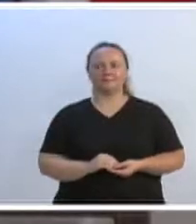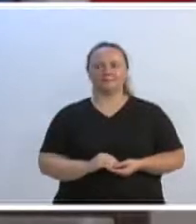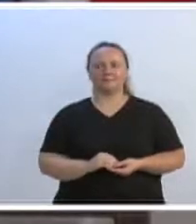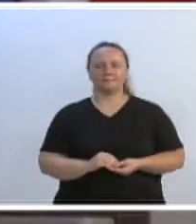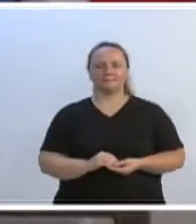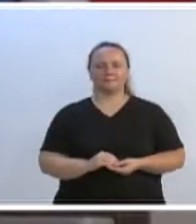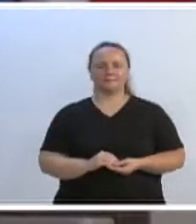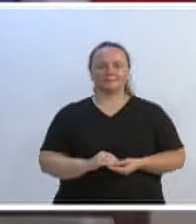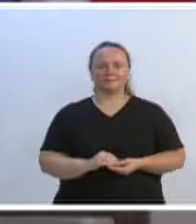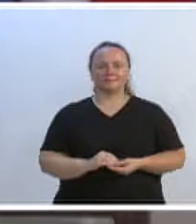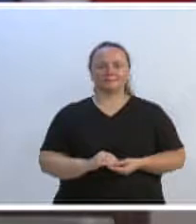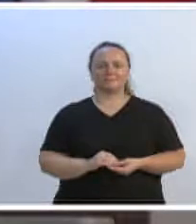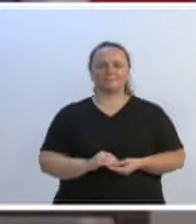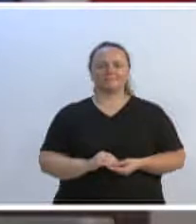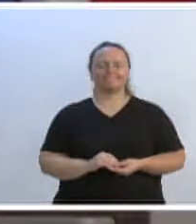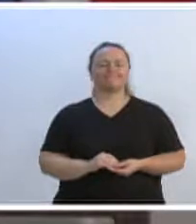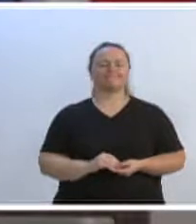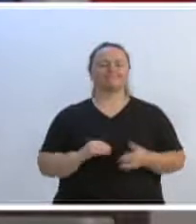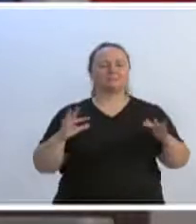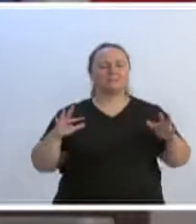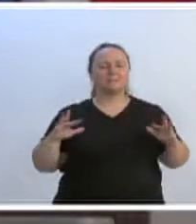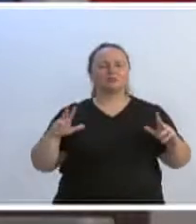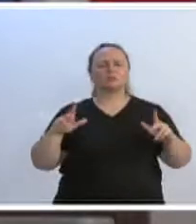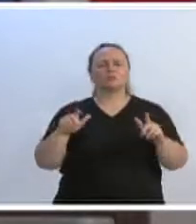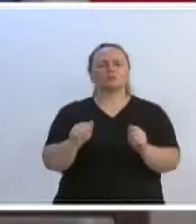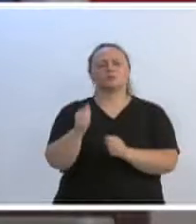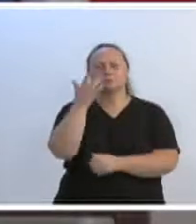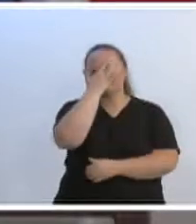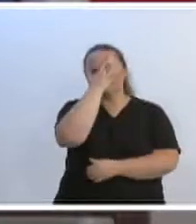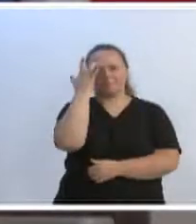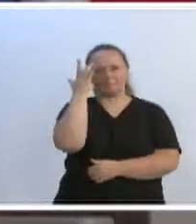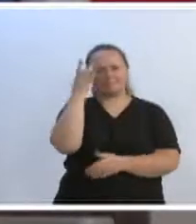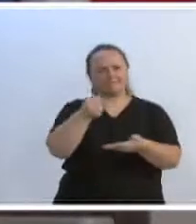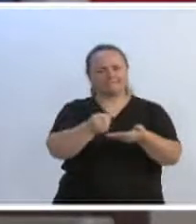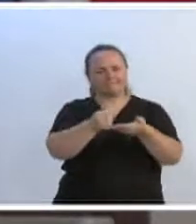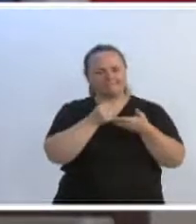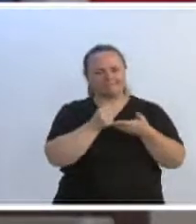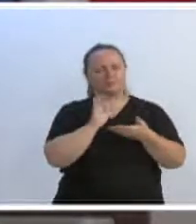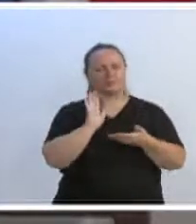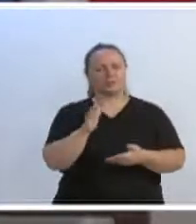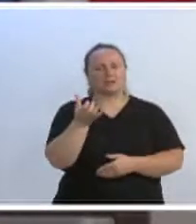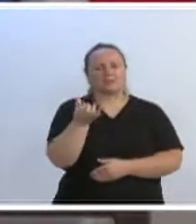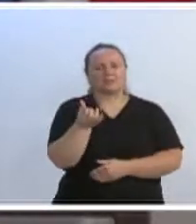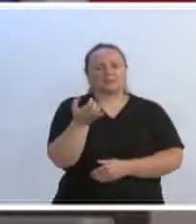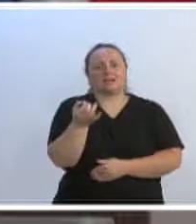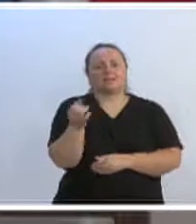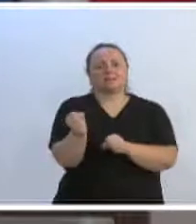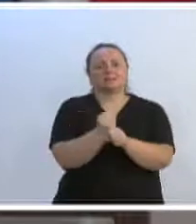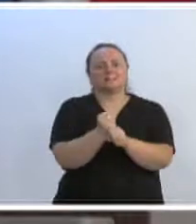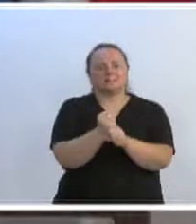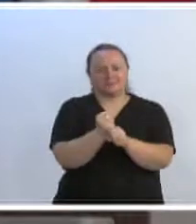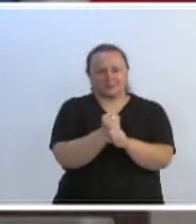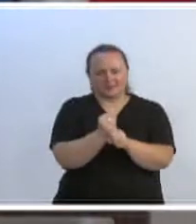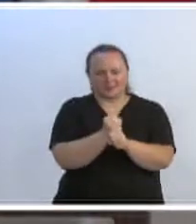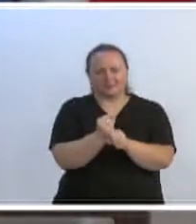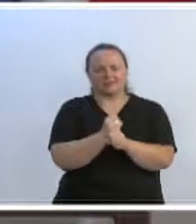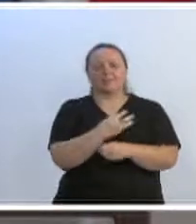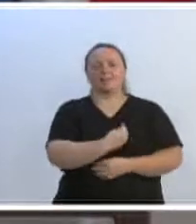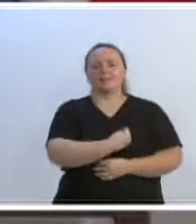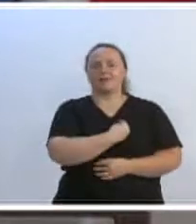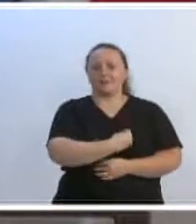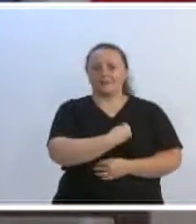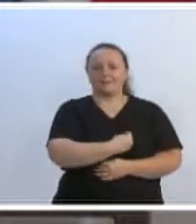sessão das entrevistas. Ao doutor Enéas Atanásio, pelo seu envolvimento da política cultural